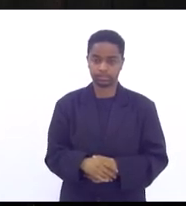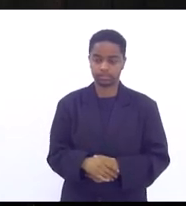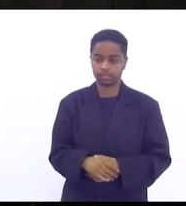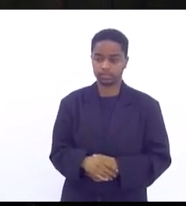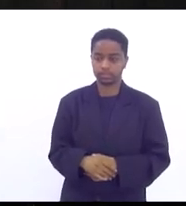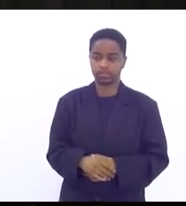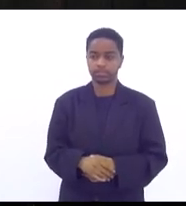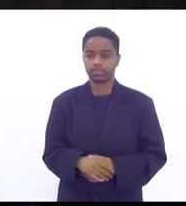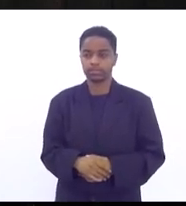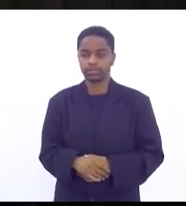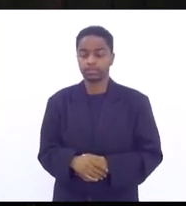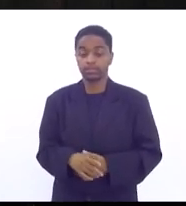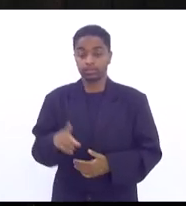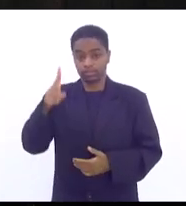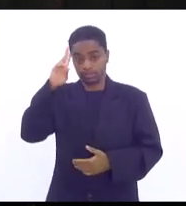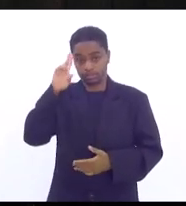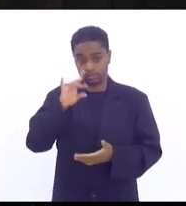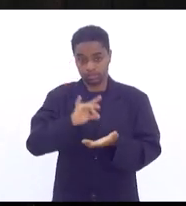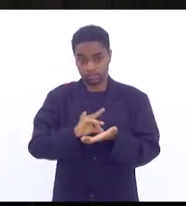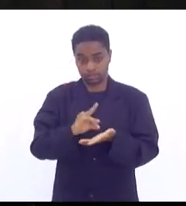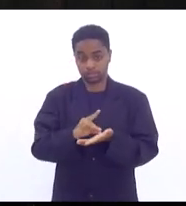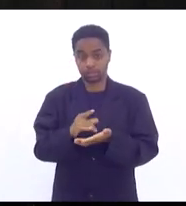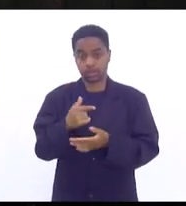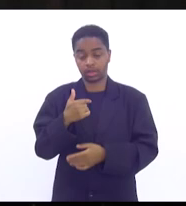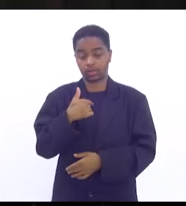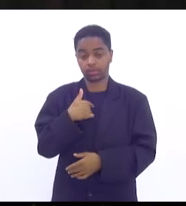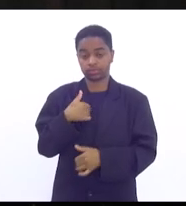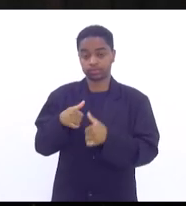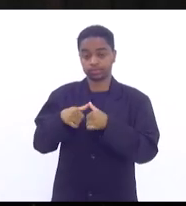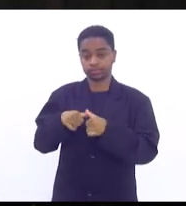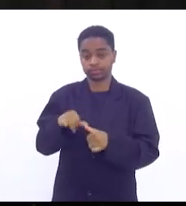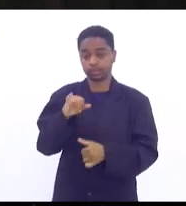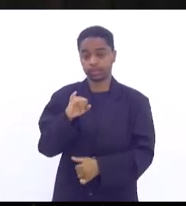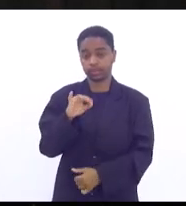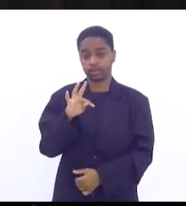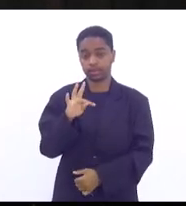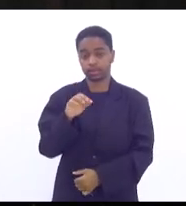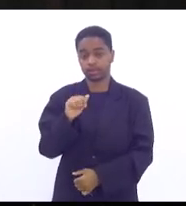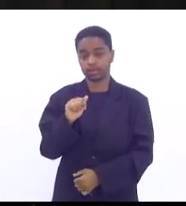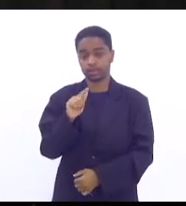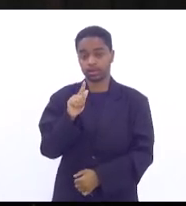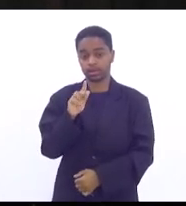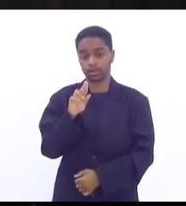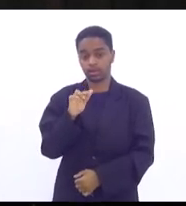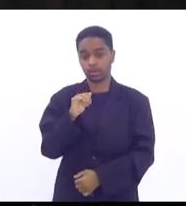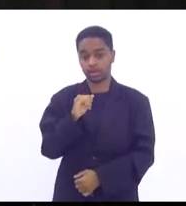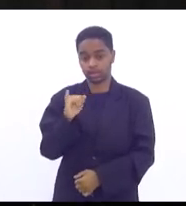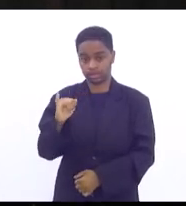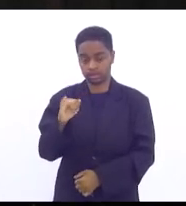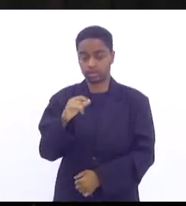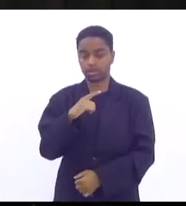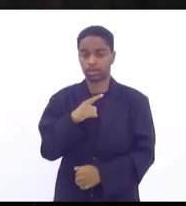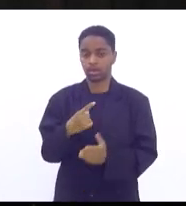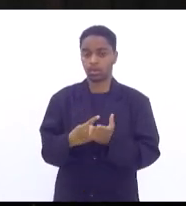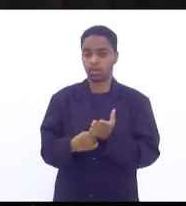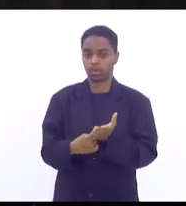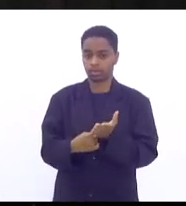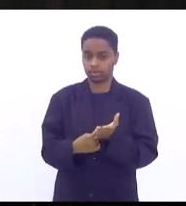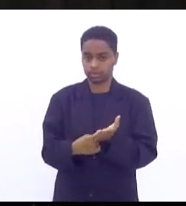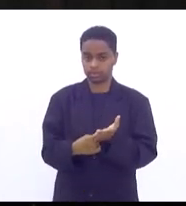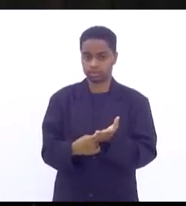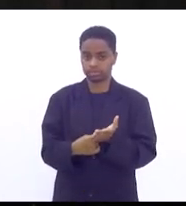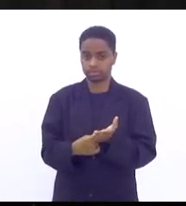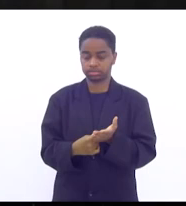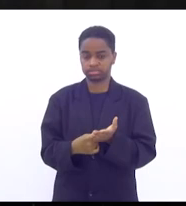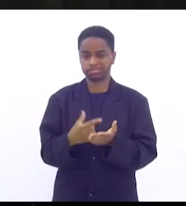Eu estava vindo de Itaguaí, uma certa noite, de um compromisso.